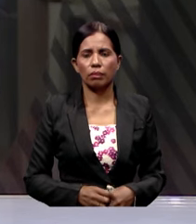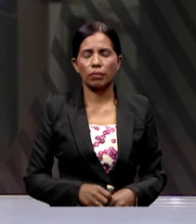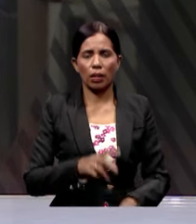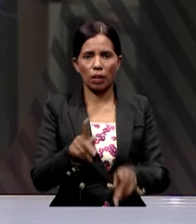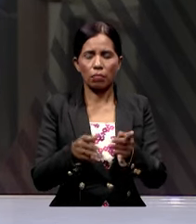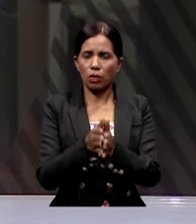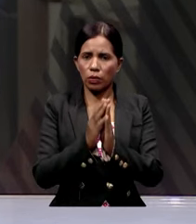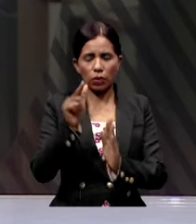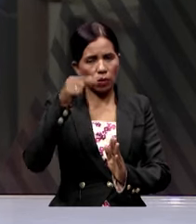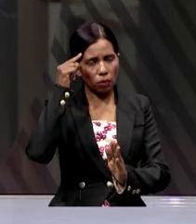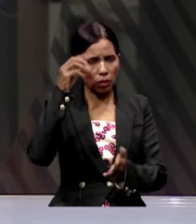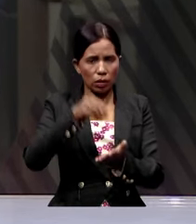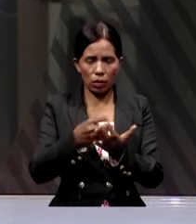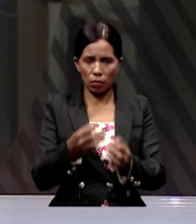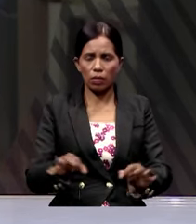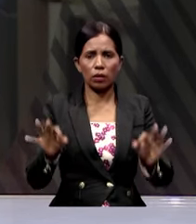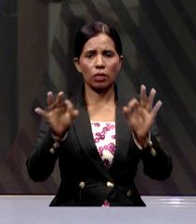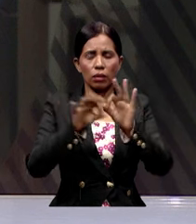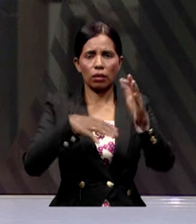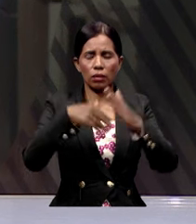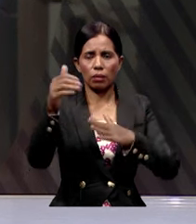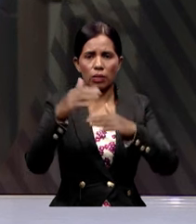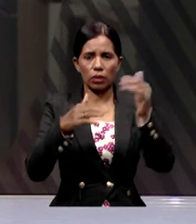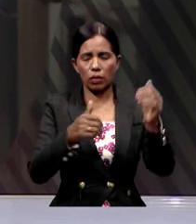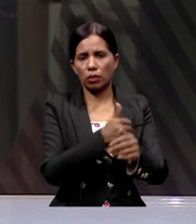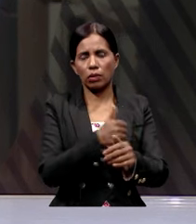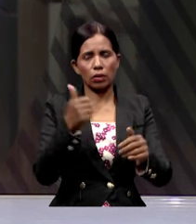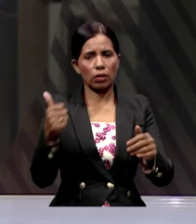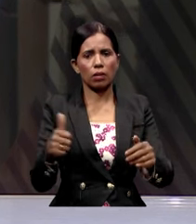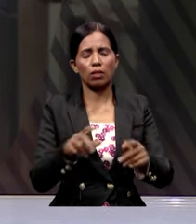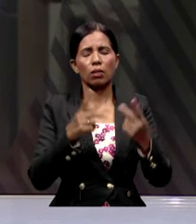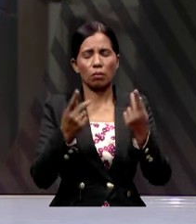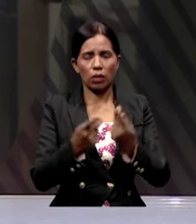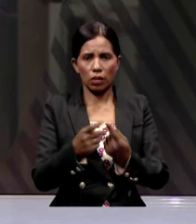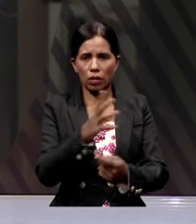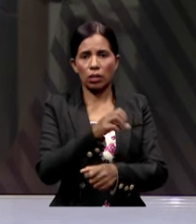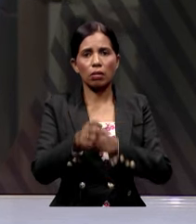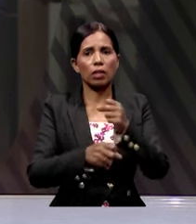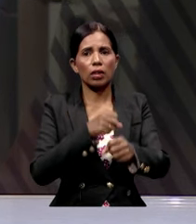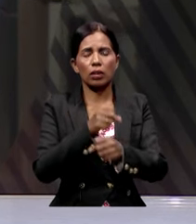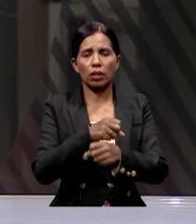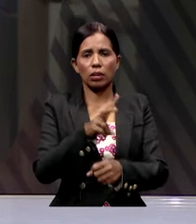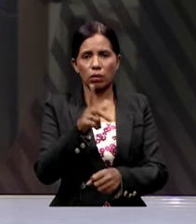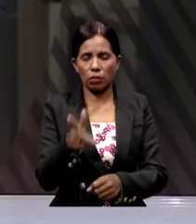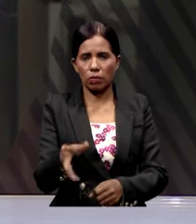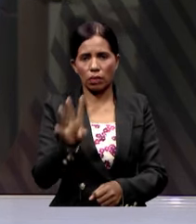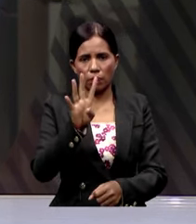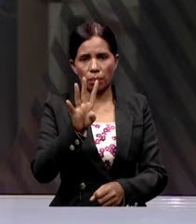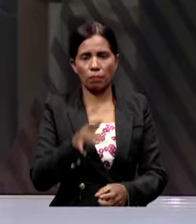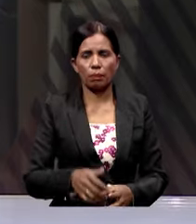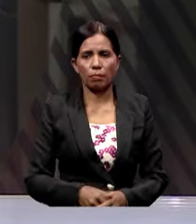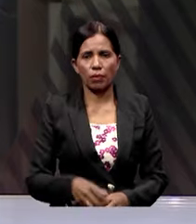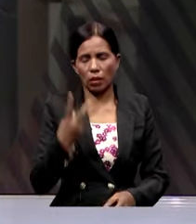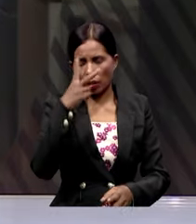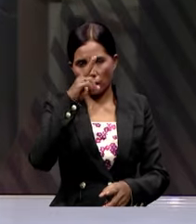Ovuhusu governo a total prioridade ba infraestrutura básica no setor produtivo sira e atina riung ruaro nulo resting hat. Turmai